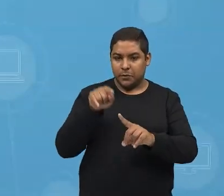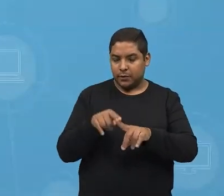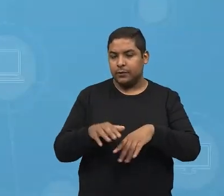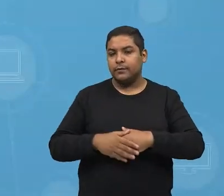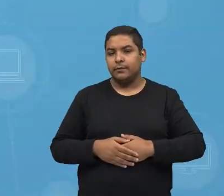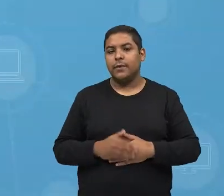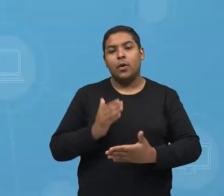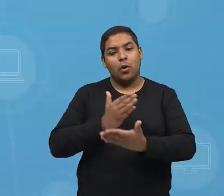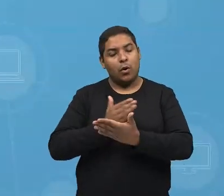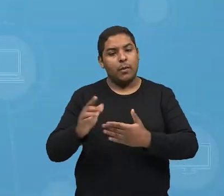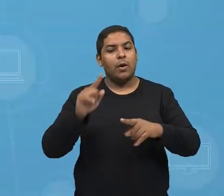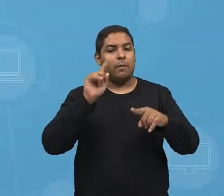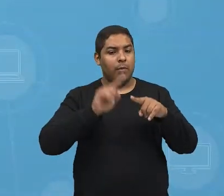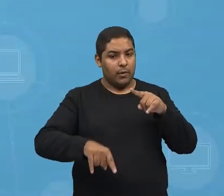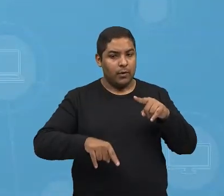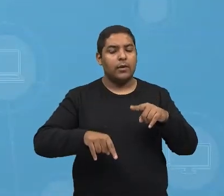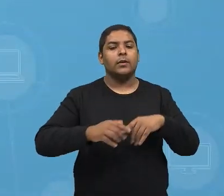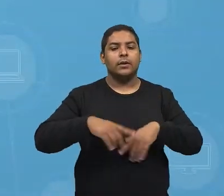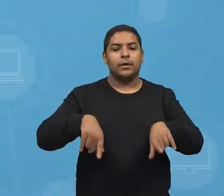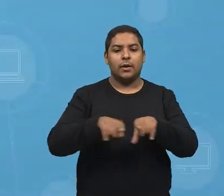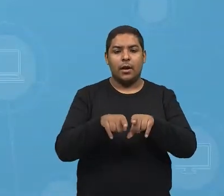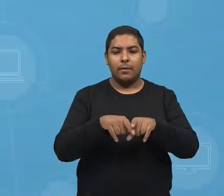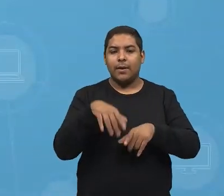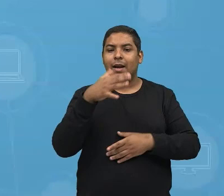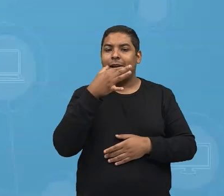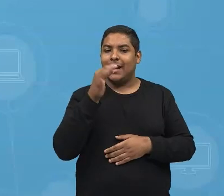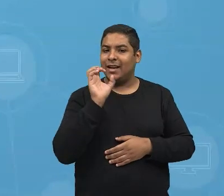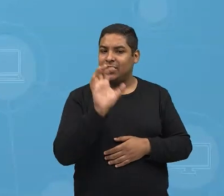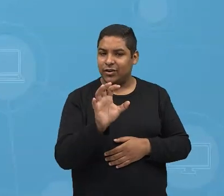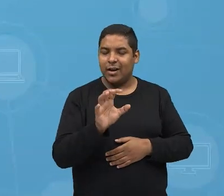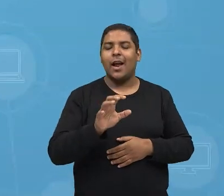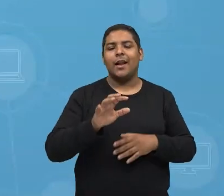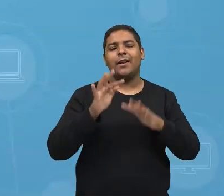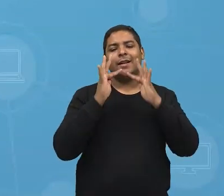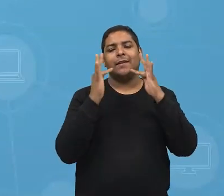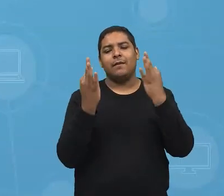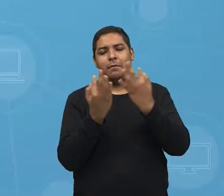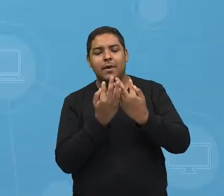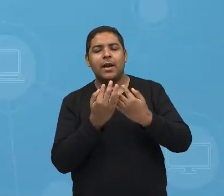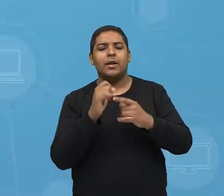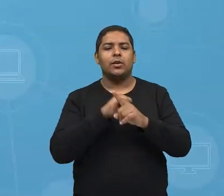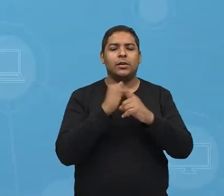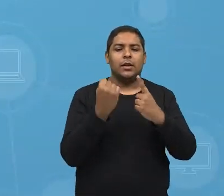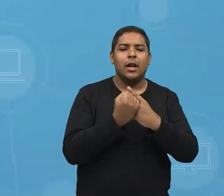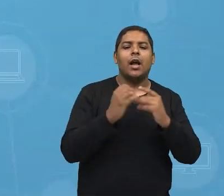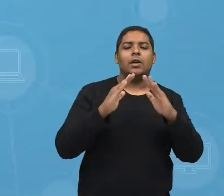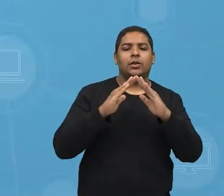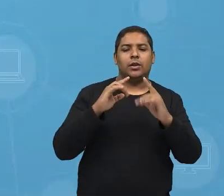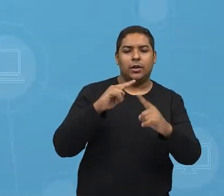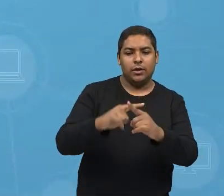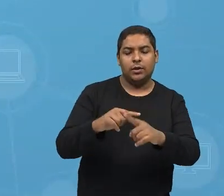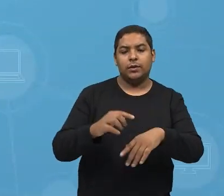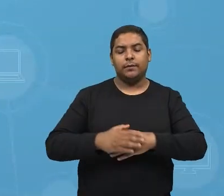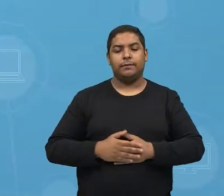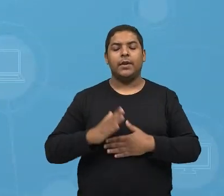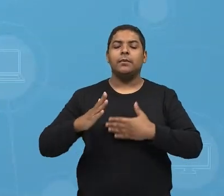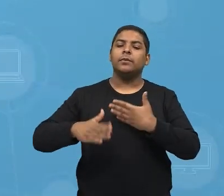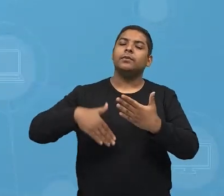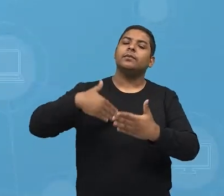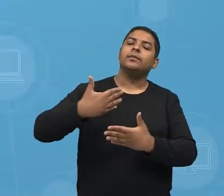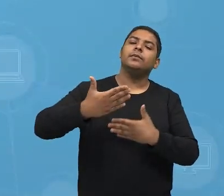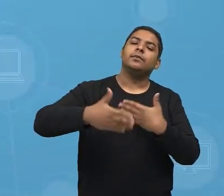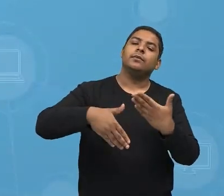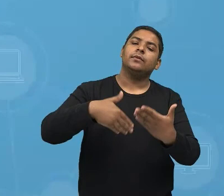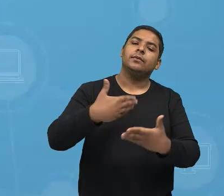proibido pela polícia, criticado pela igreja e pela sociedade, certo? Então, a partir daí, ele